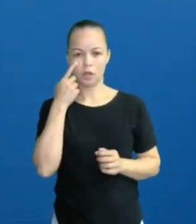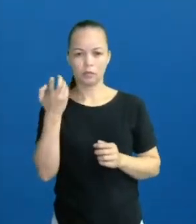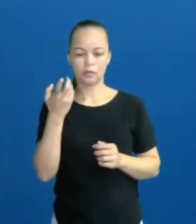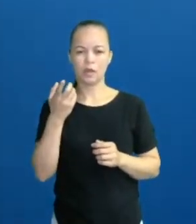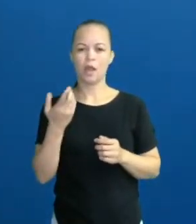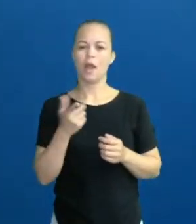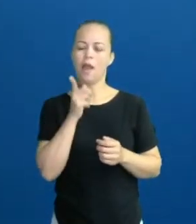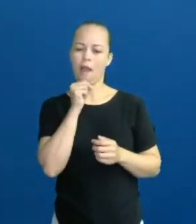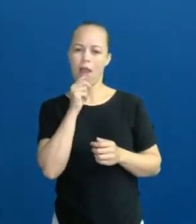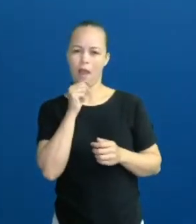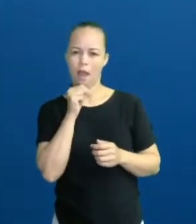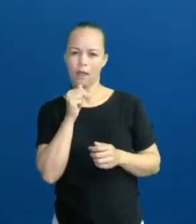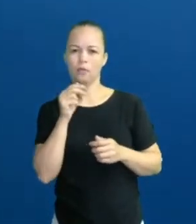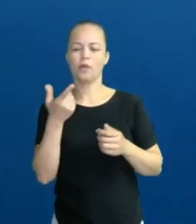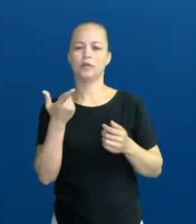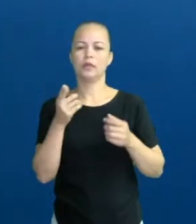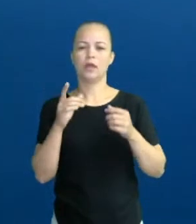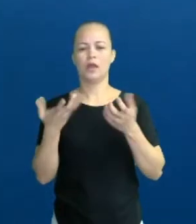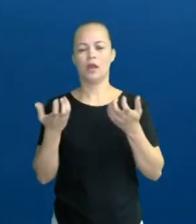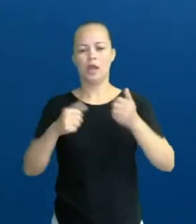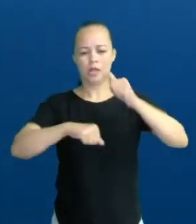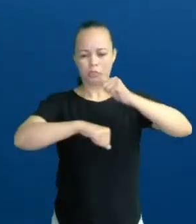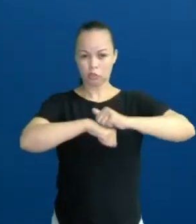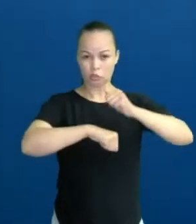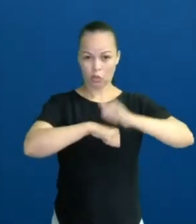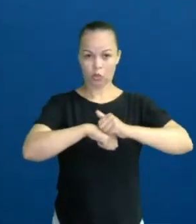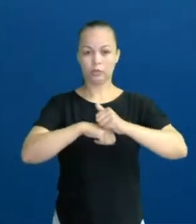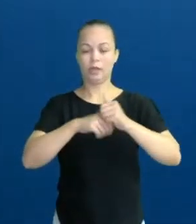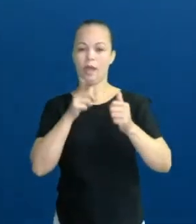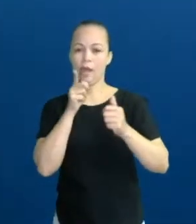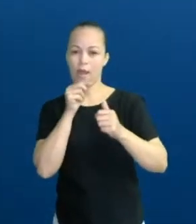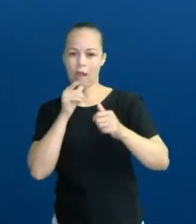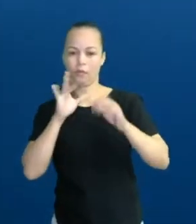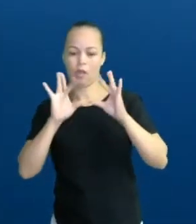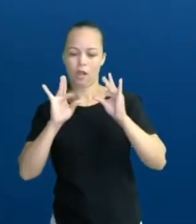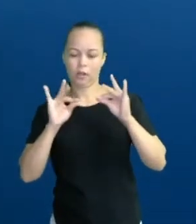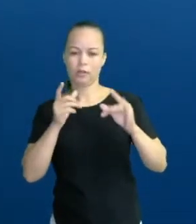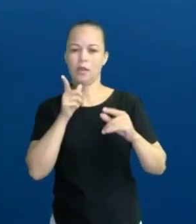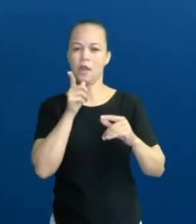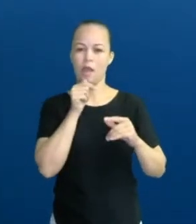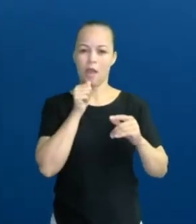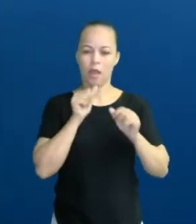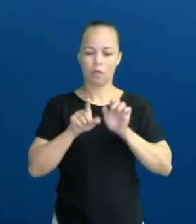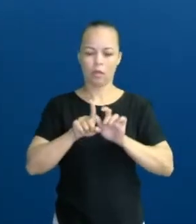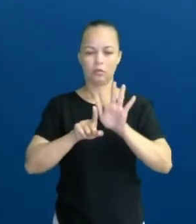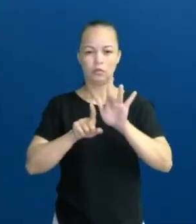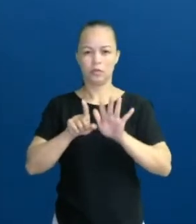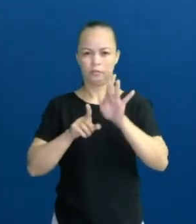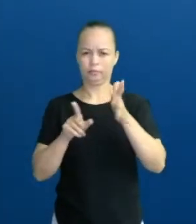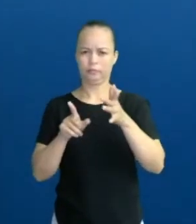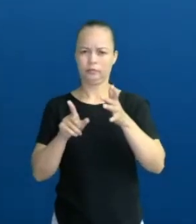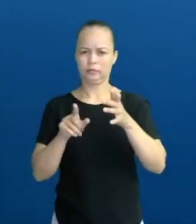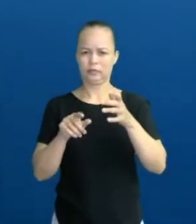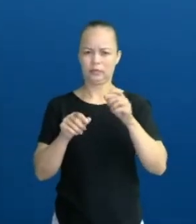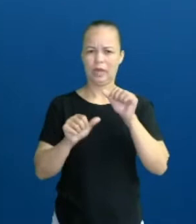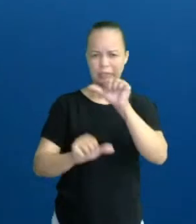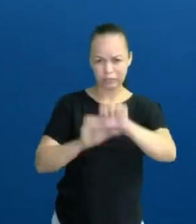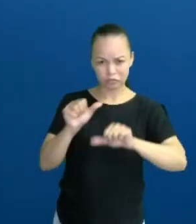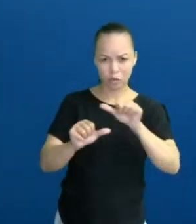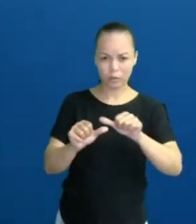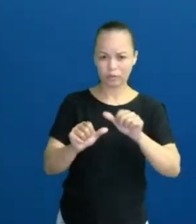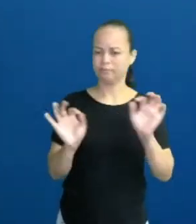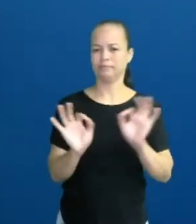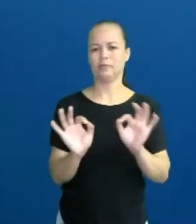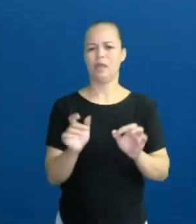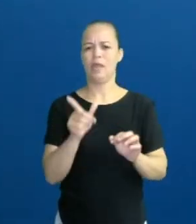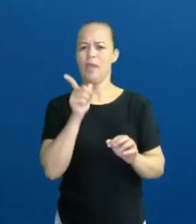forma sólida, na água na forma líquida ou na forma gasosa, ela continua sendo o quê, gente? Água. É água do mesmo jeito. Não